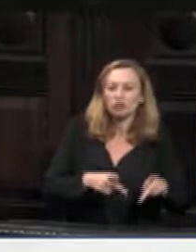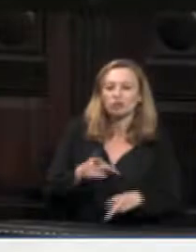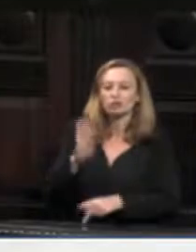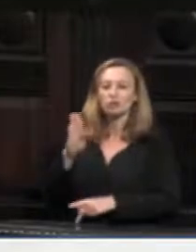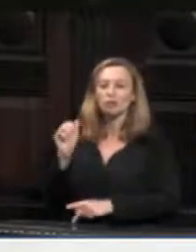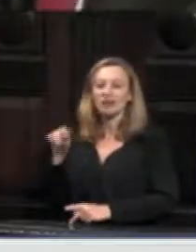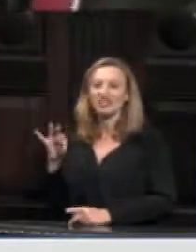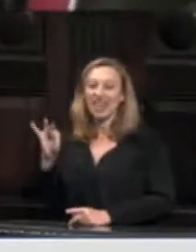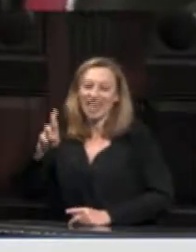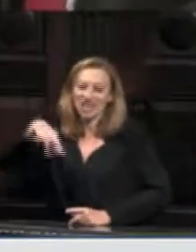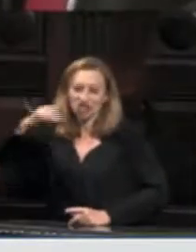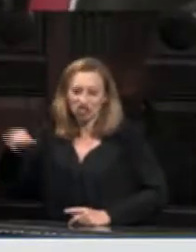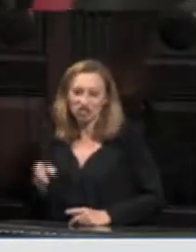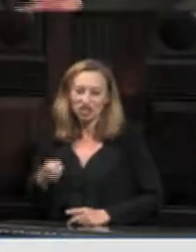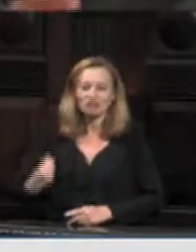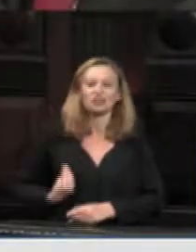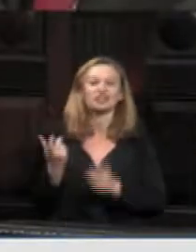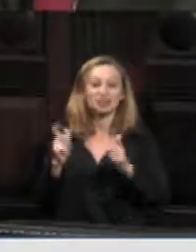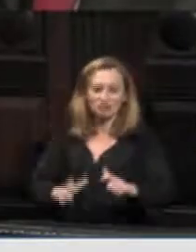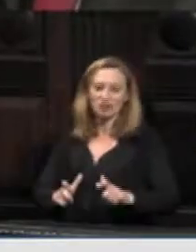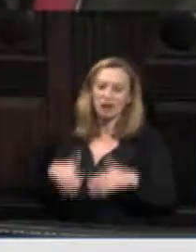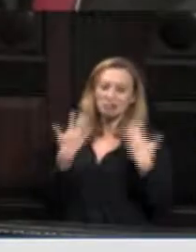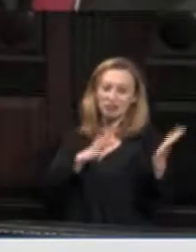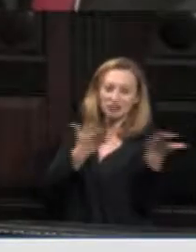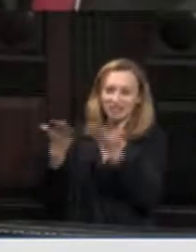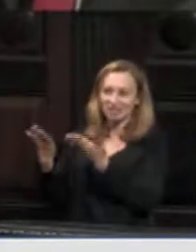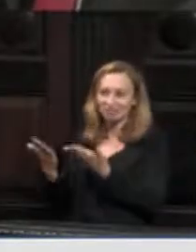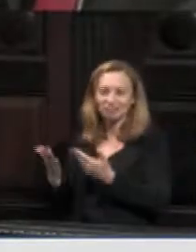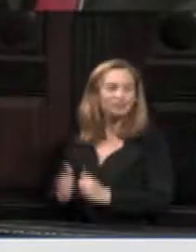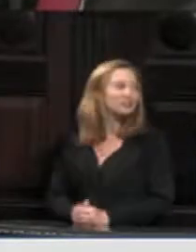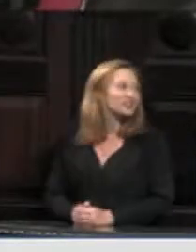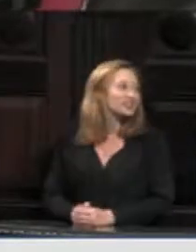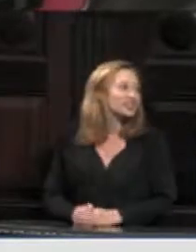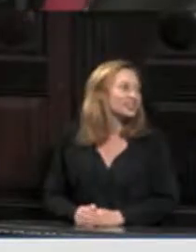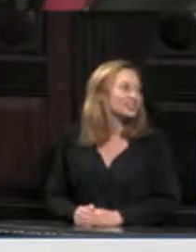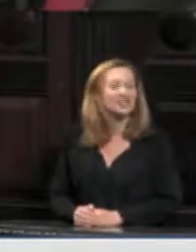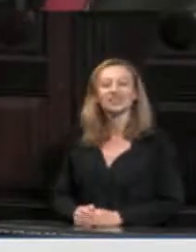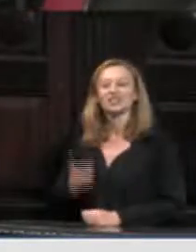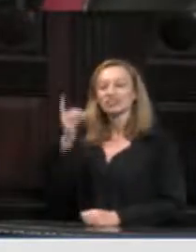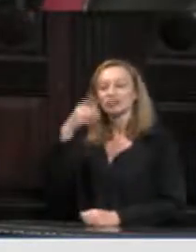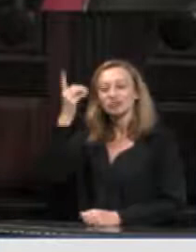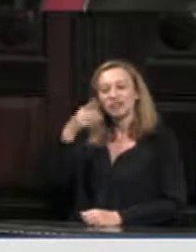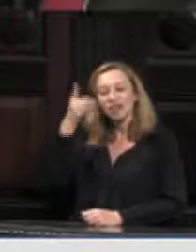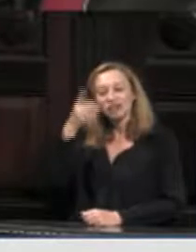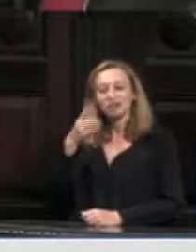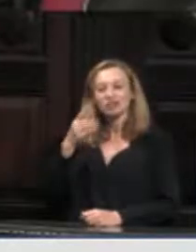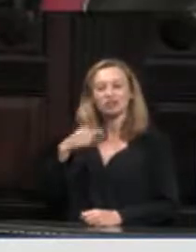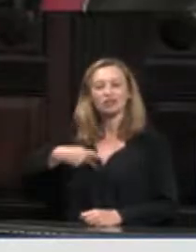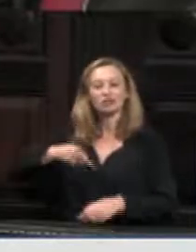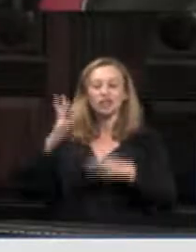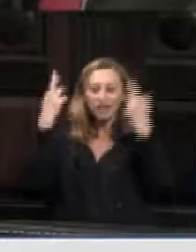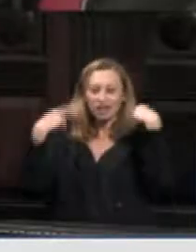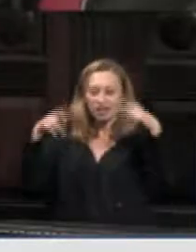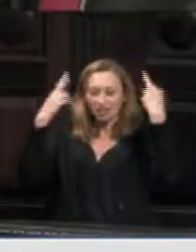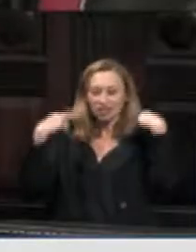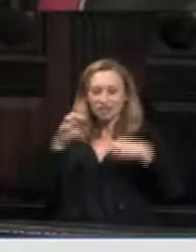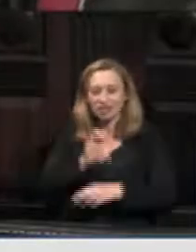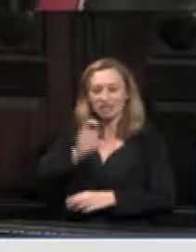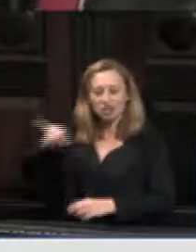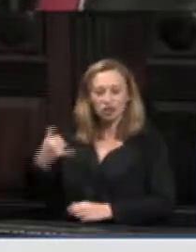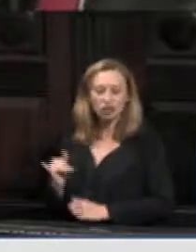deputado. Então, com a observação levantada pelo deputado Valdeir Carneiro, em votação o substitutivo da